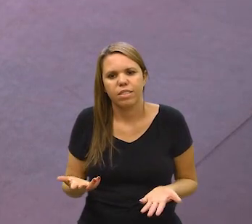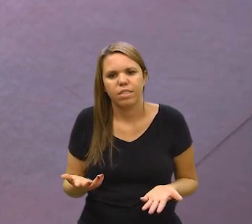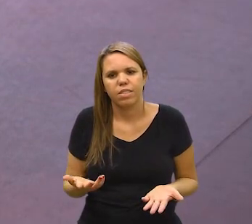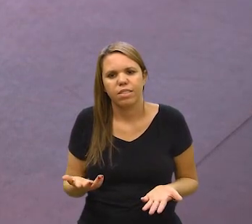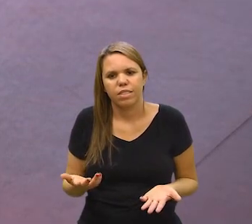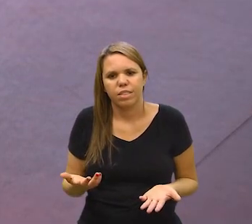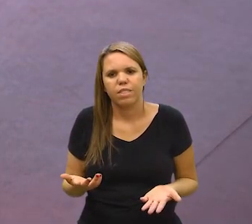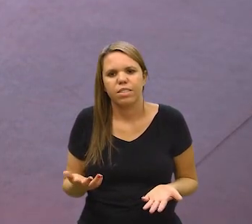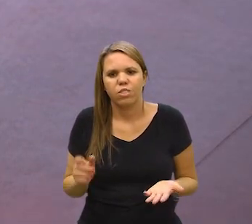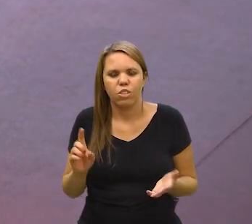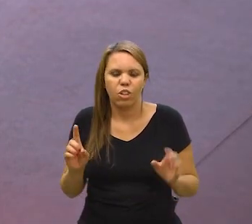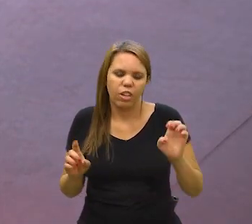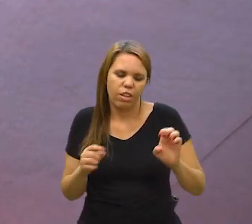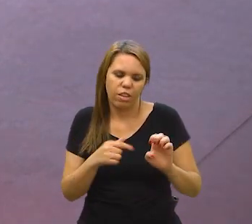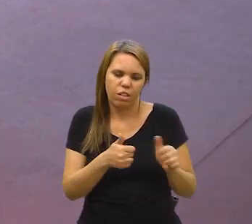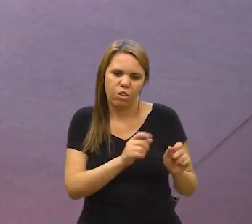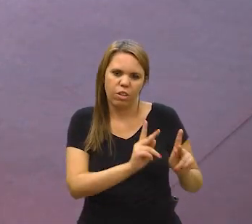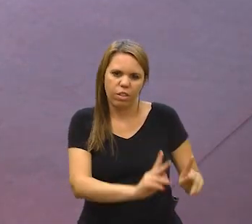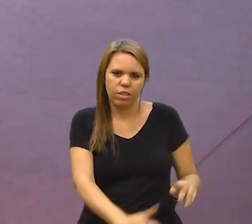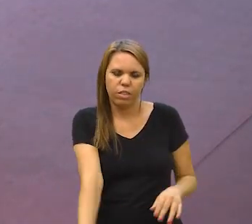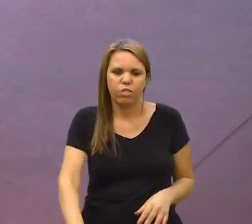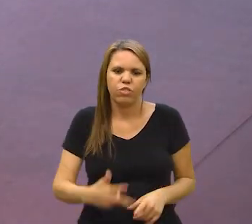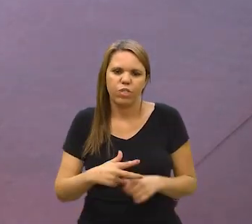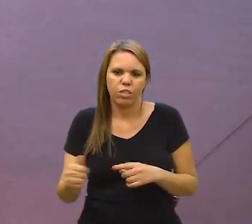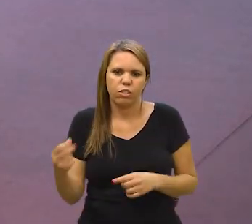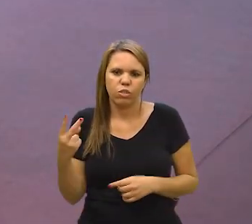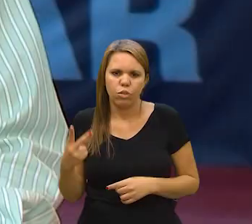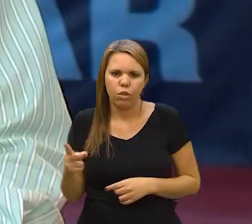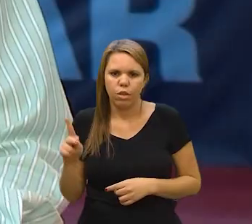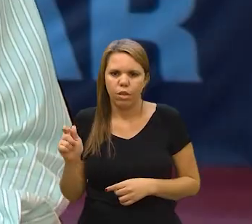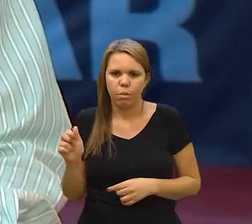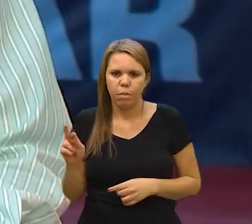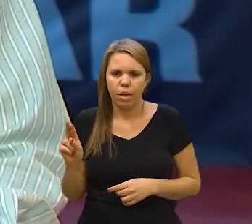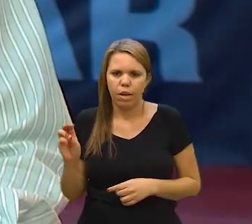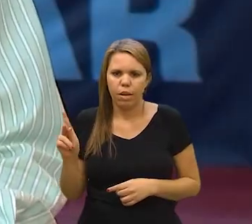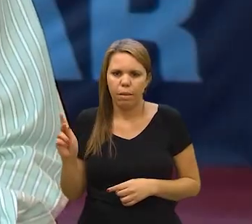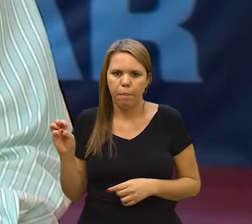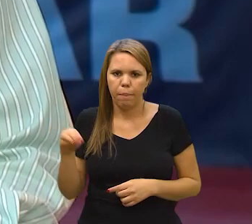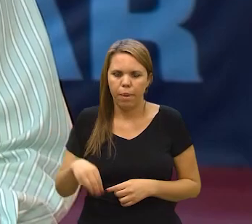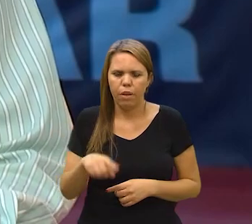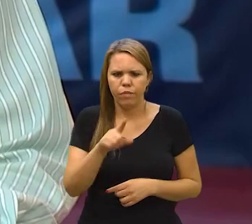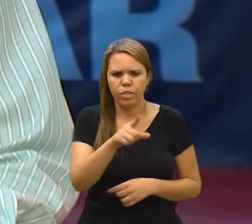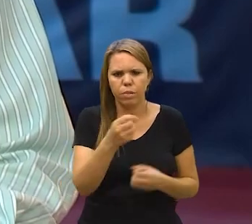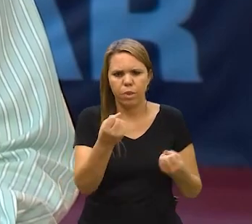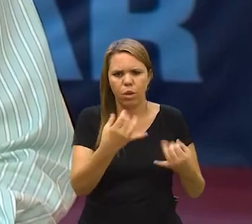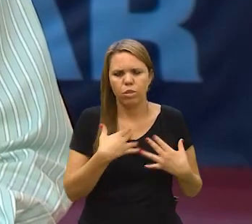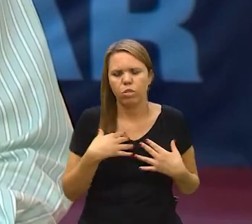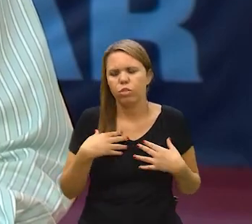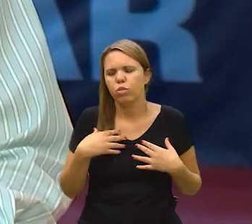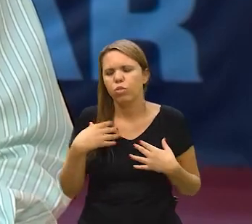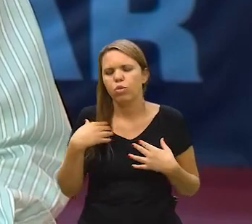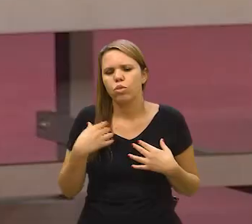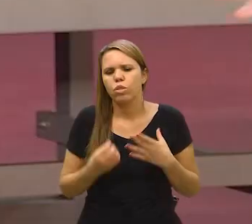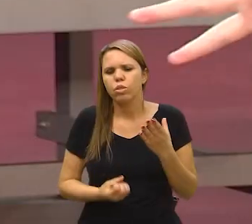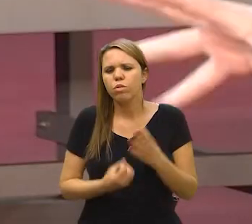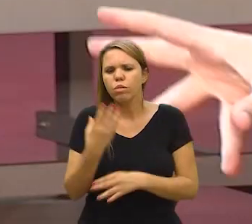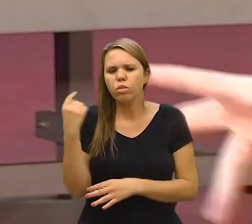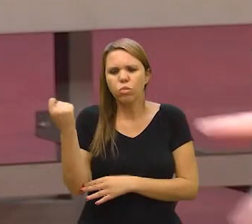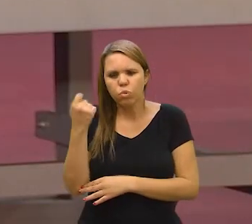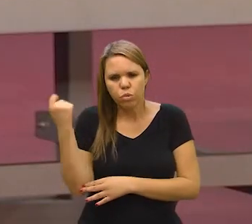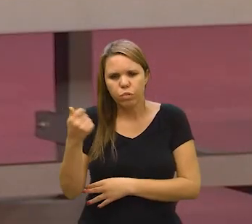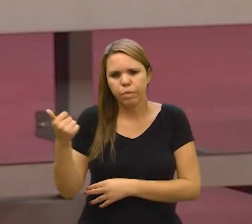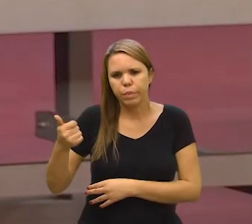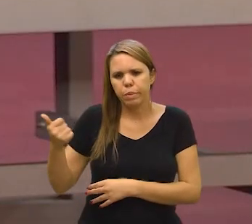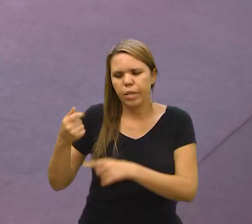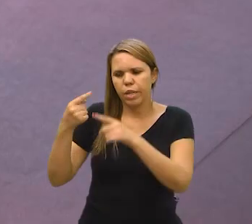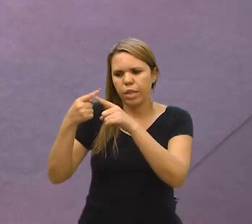que tá muito bem, já ganhou 2 parapãs com a esquerda. Com certeza. Me corrija se estiver errado. Você estava me contando do torneio em São Caetano do Sul, foi o seu